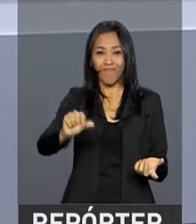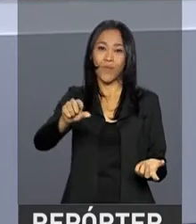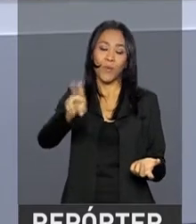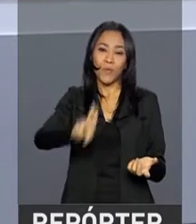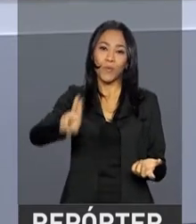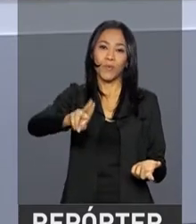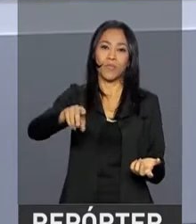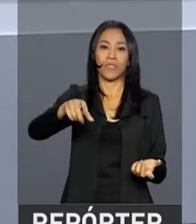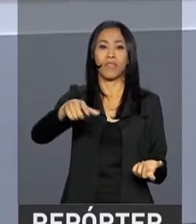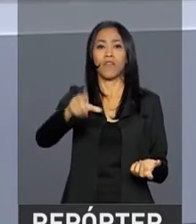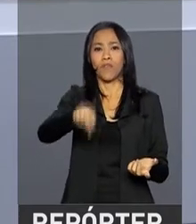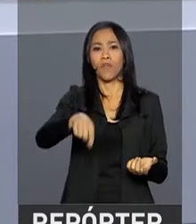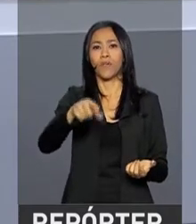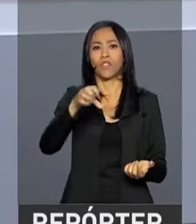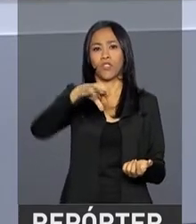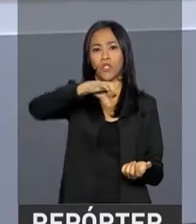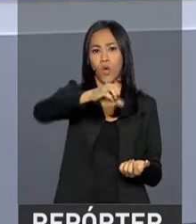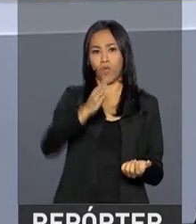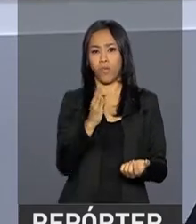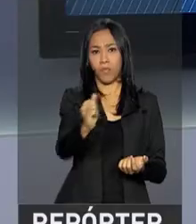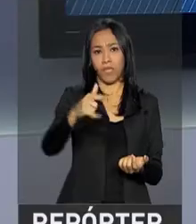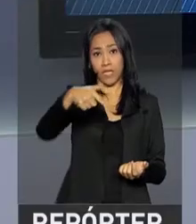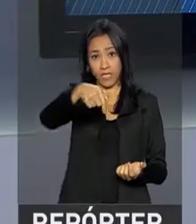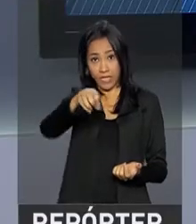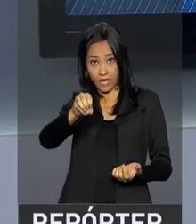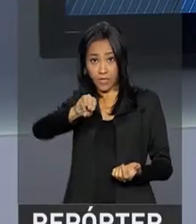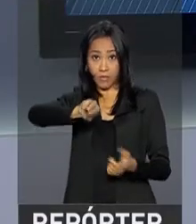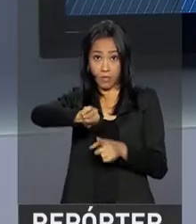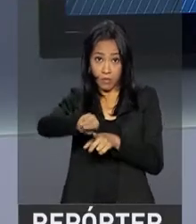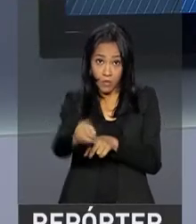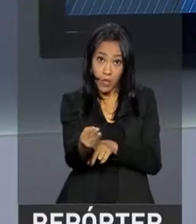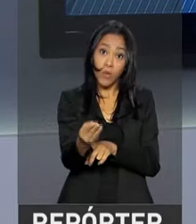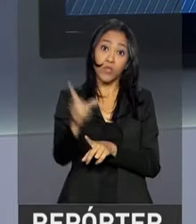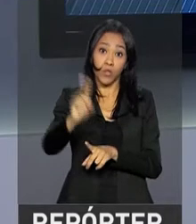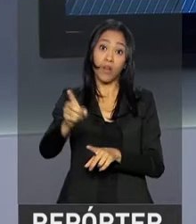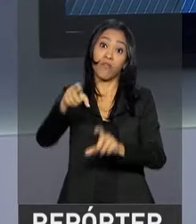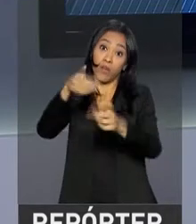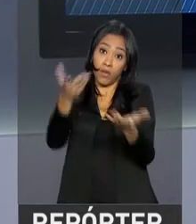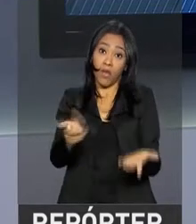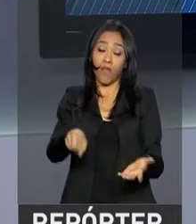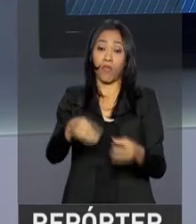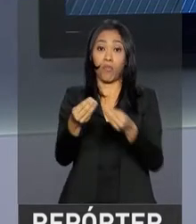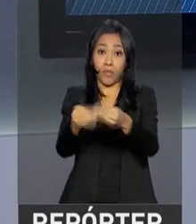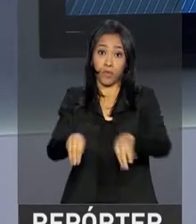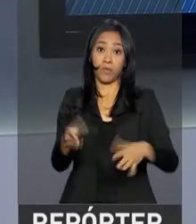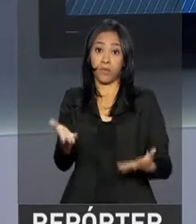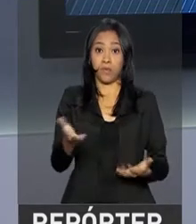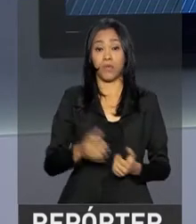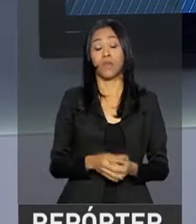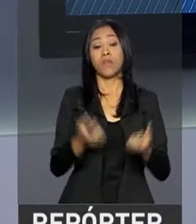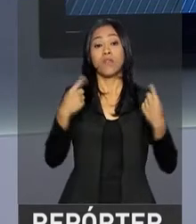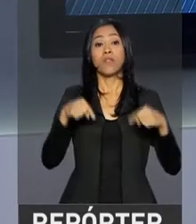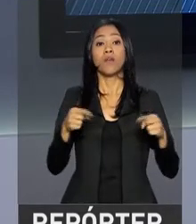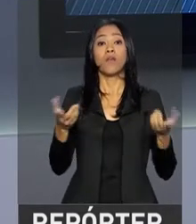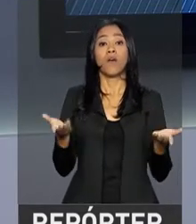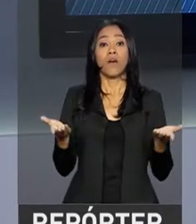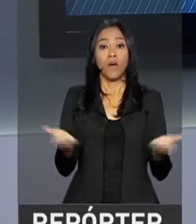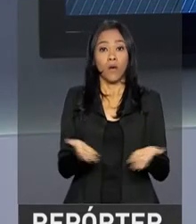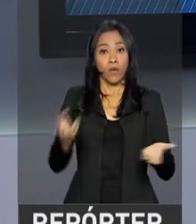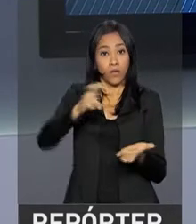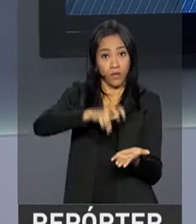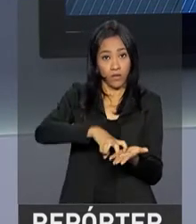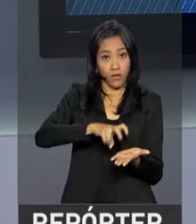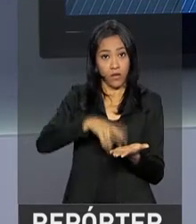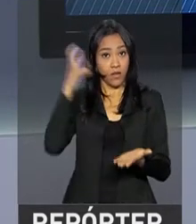e 700 milhões de dólares em entrevista à rádio cbn nesta manhã o ministro da fazenda e henrique